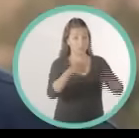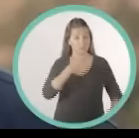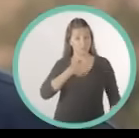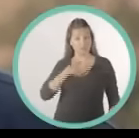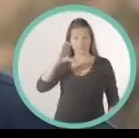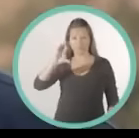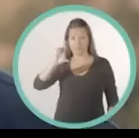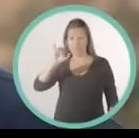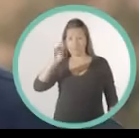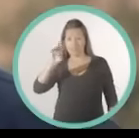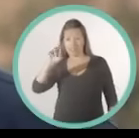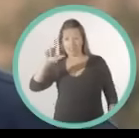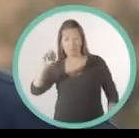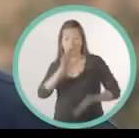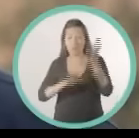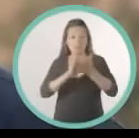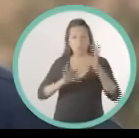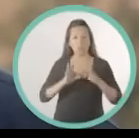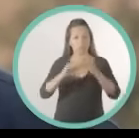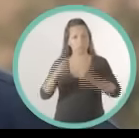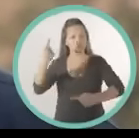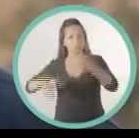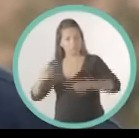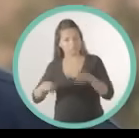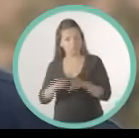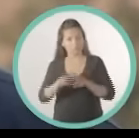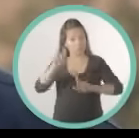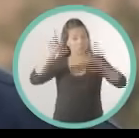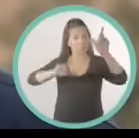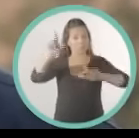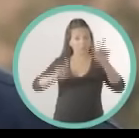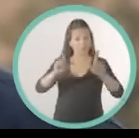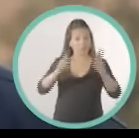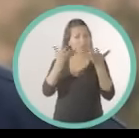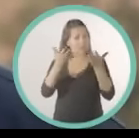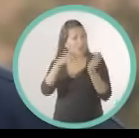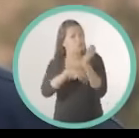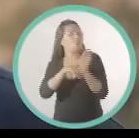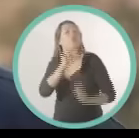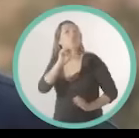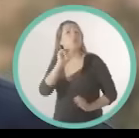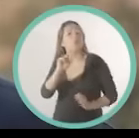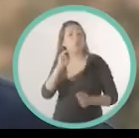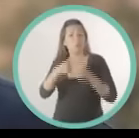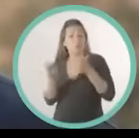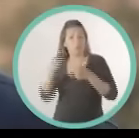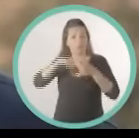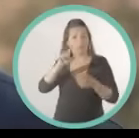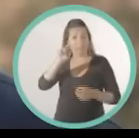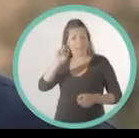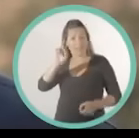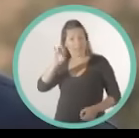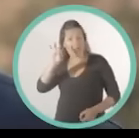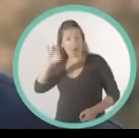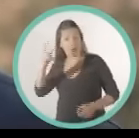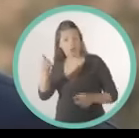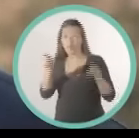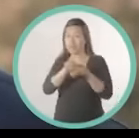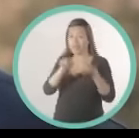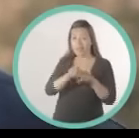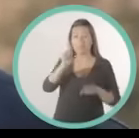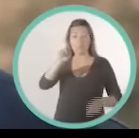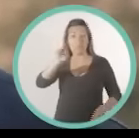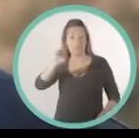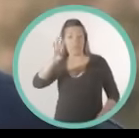O meu adversário, o Crivella, está fugindo de todos os debates, inclusive da televisão. Será que ele quer esconder, além do apoio do garotinho, que o